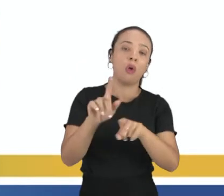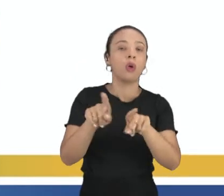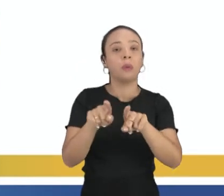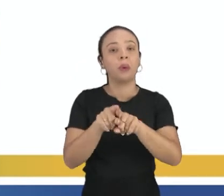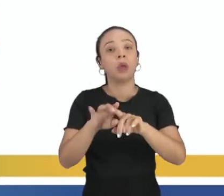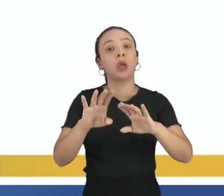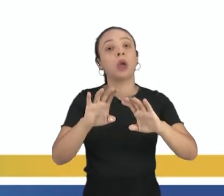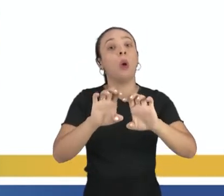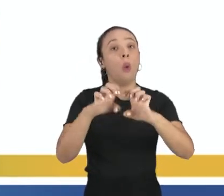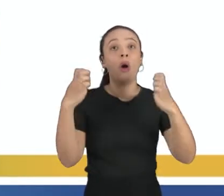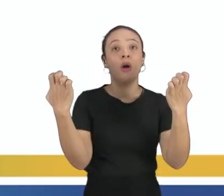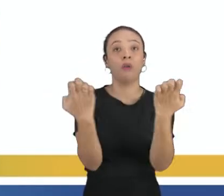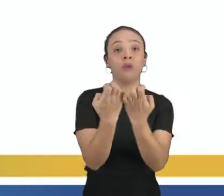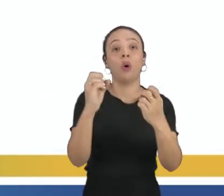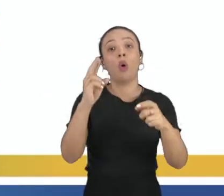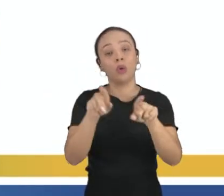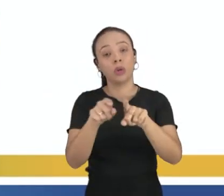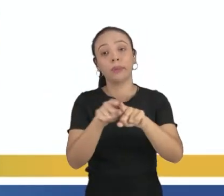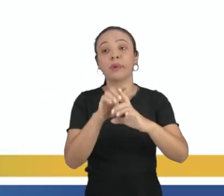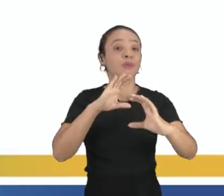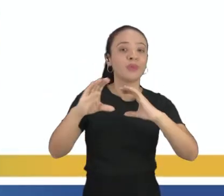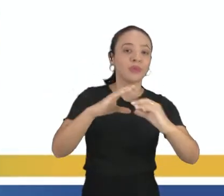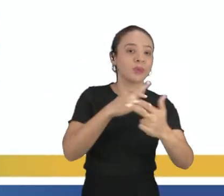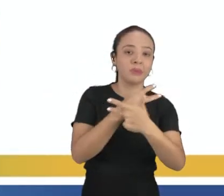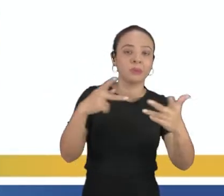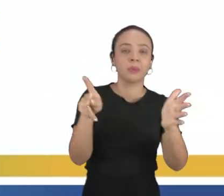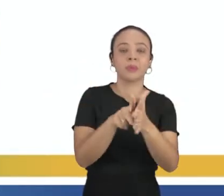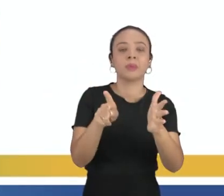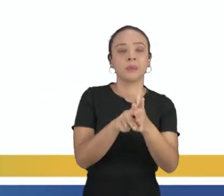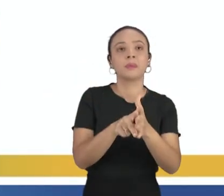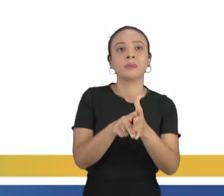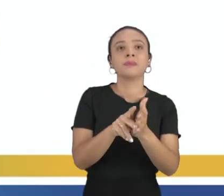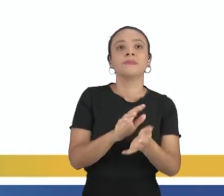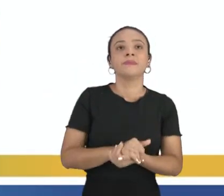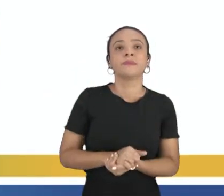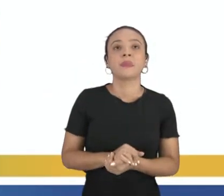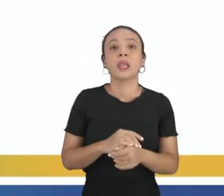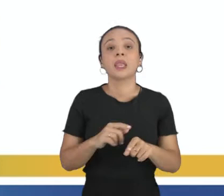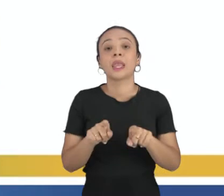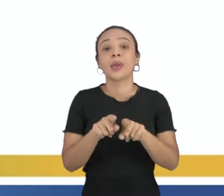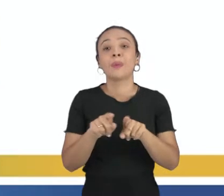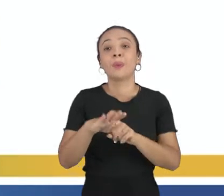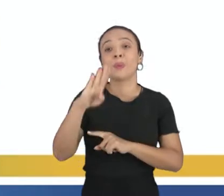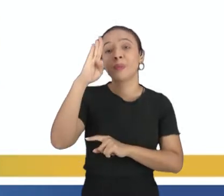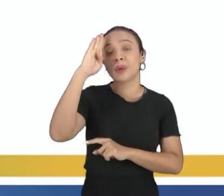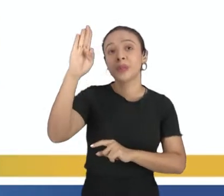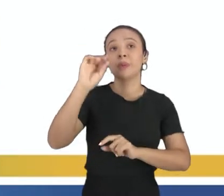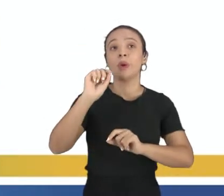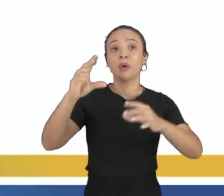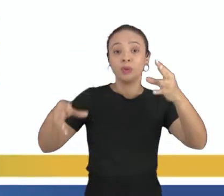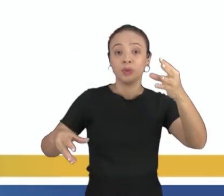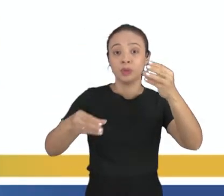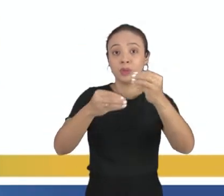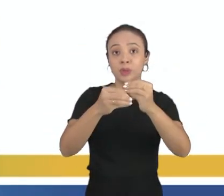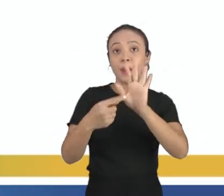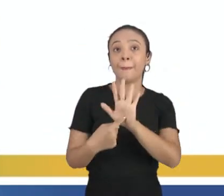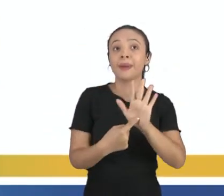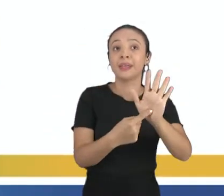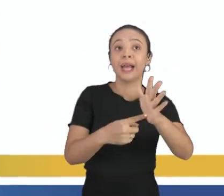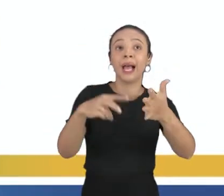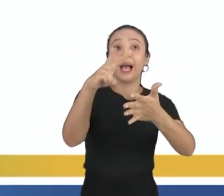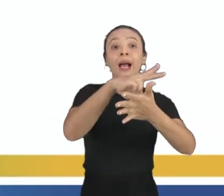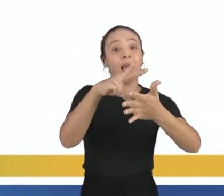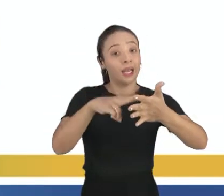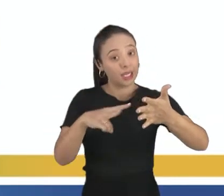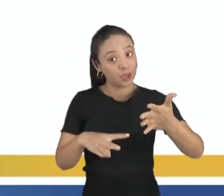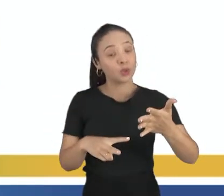até mesmo um álbum de música de um artista. Além disso, o ponto principal da resenha é a indicação da leitura na